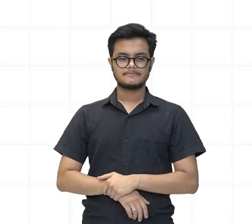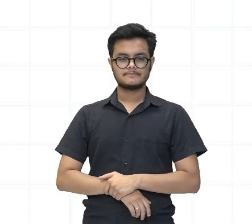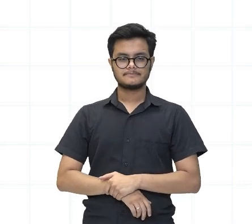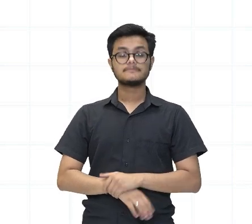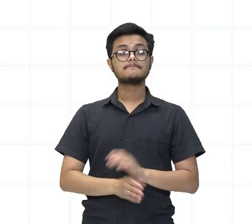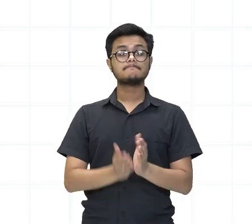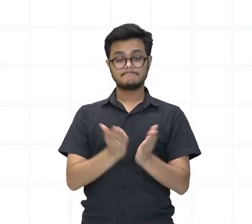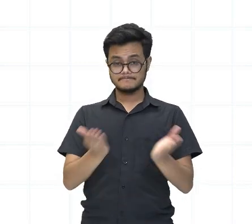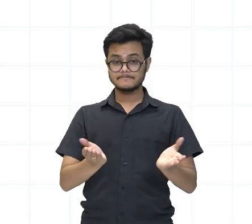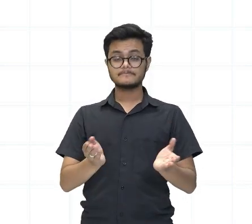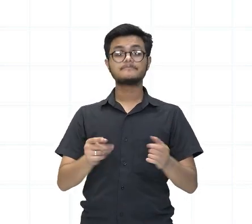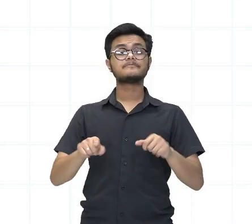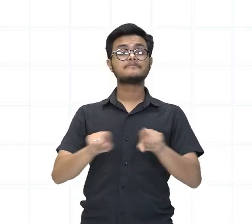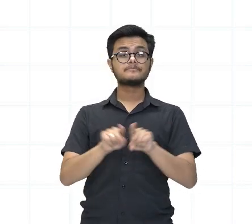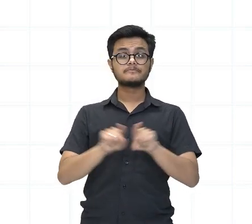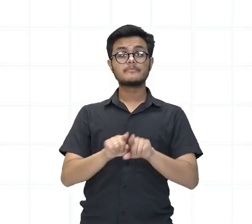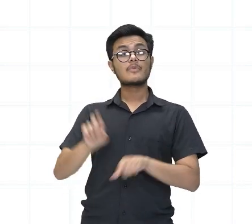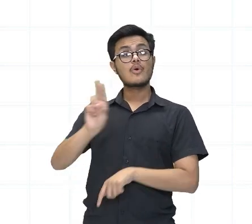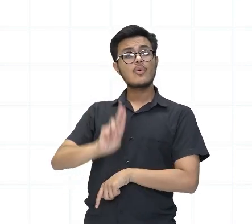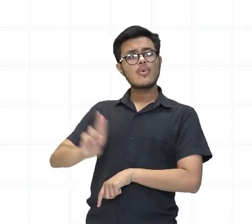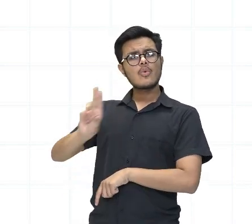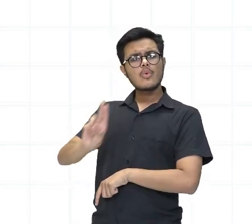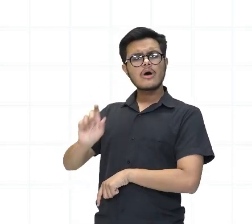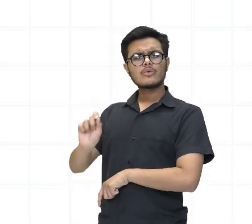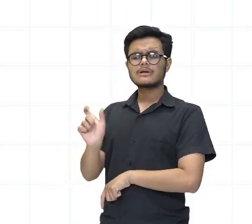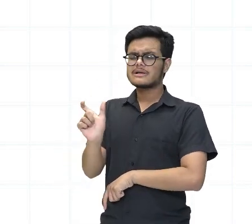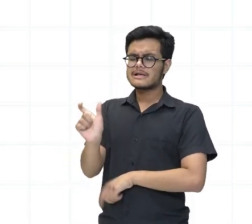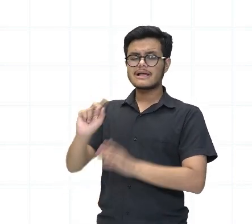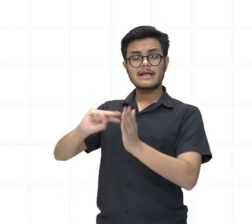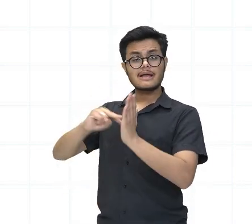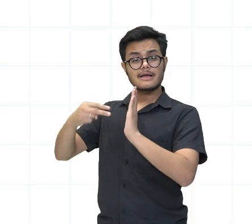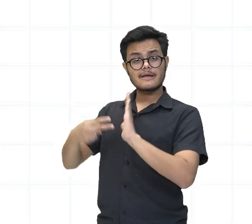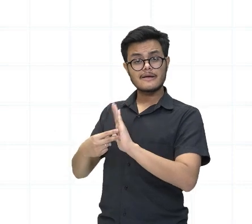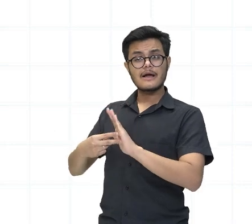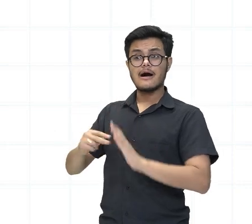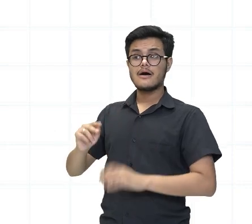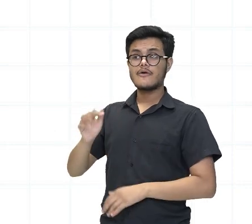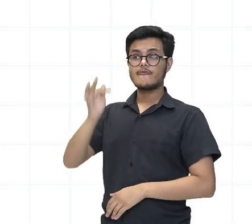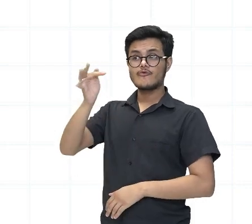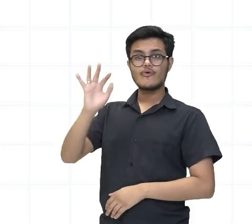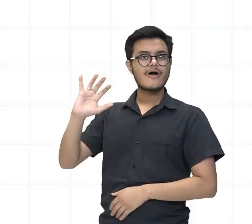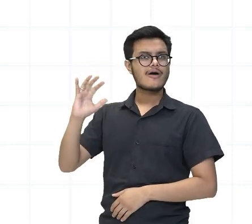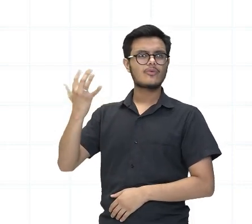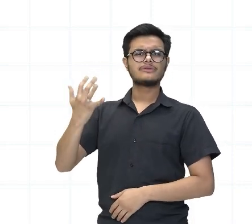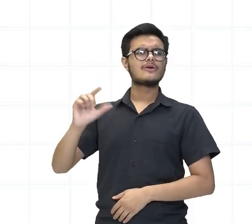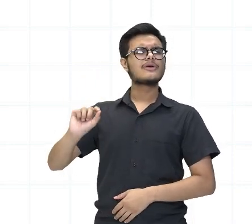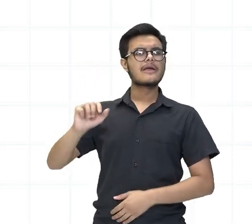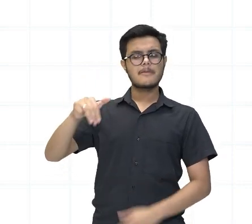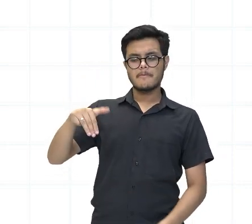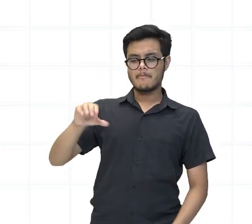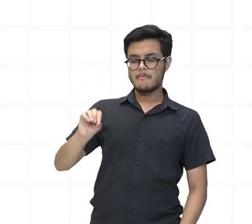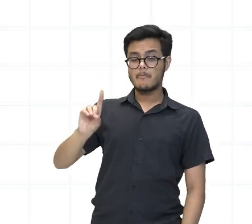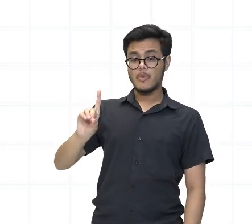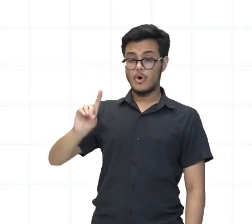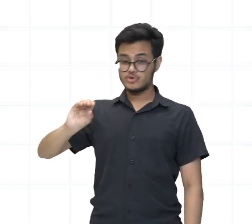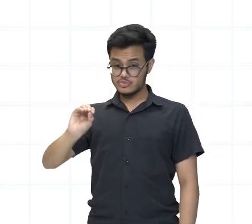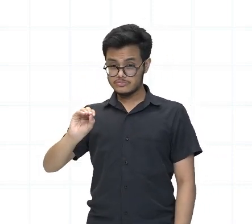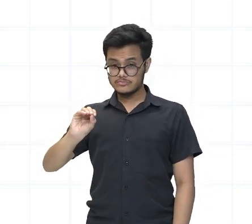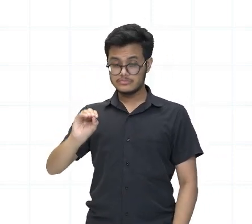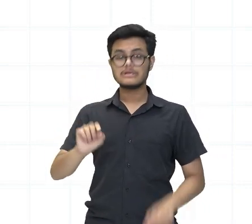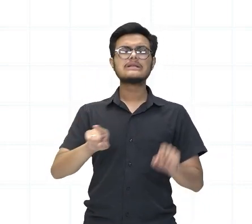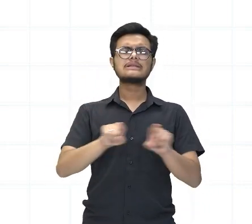é o que nós chamamos de modo. E o modo verbal pode ser o modo indicativo, que é o modo